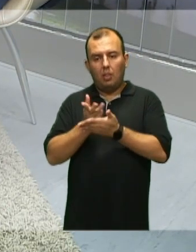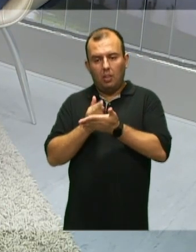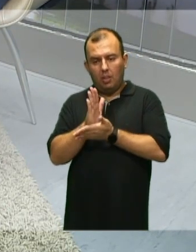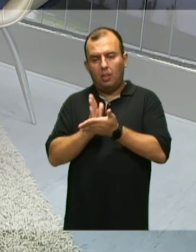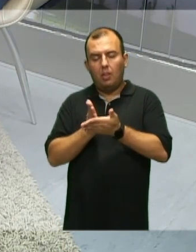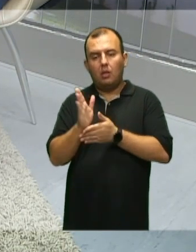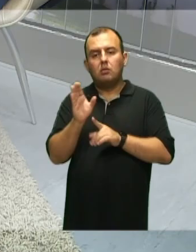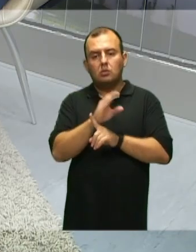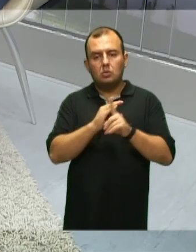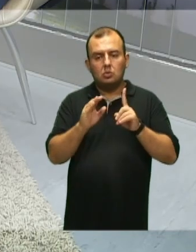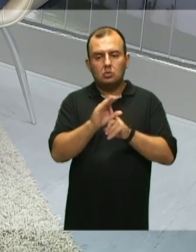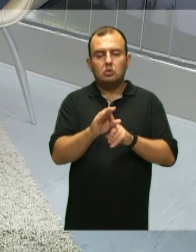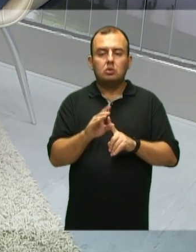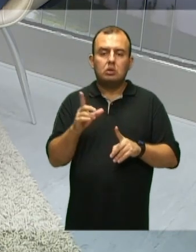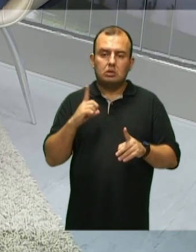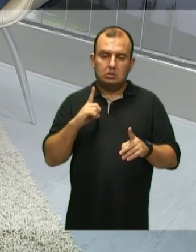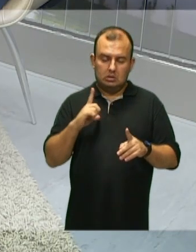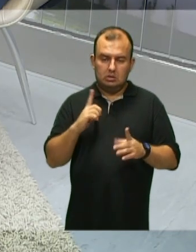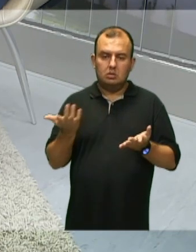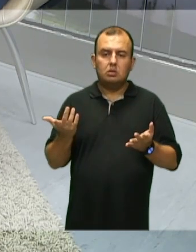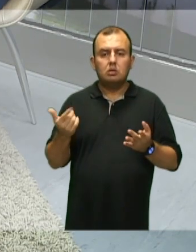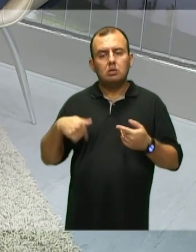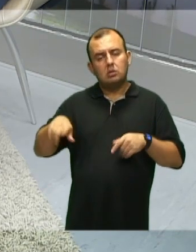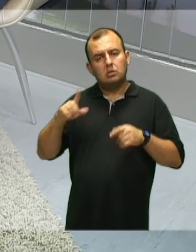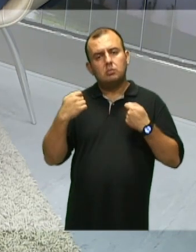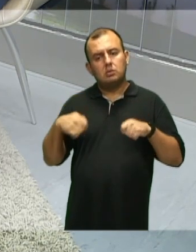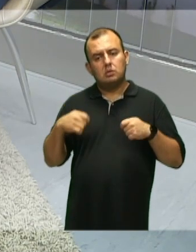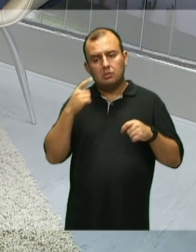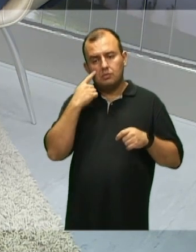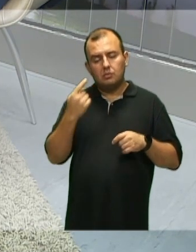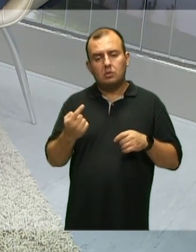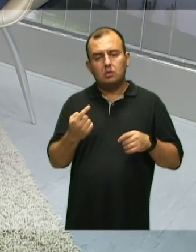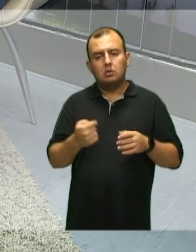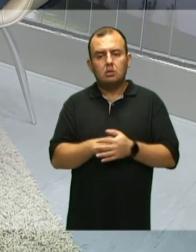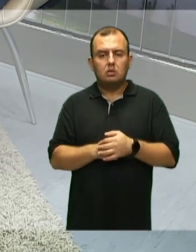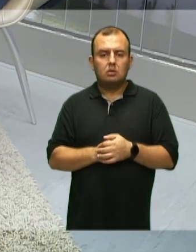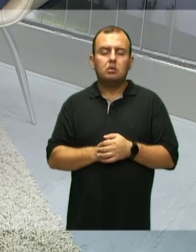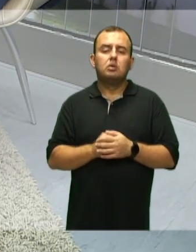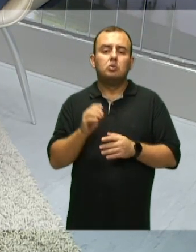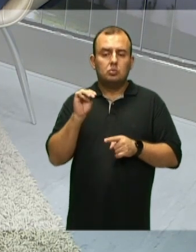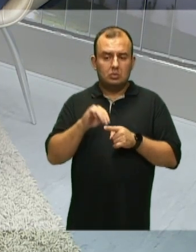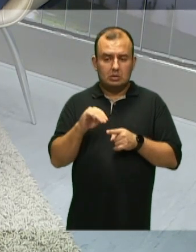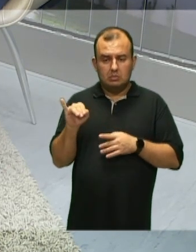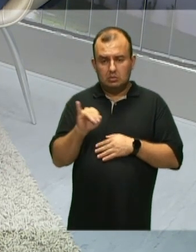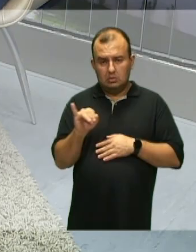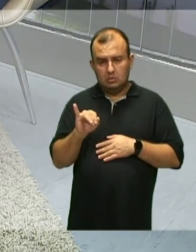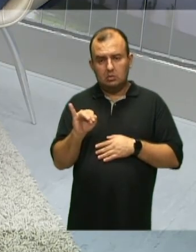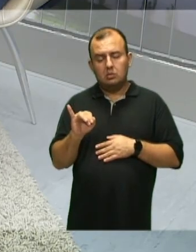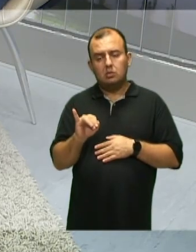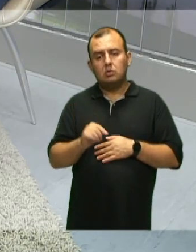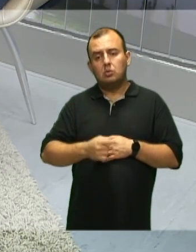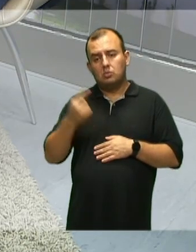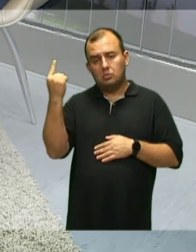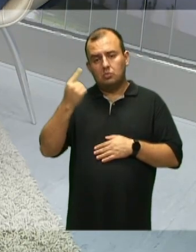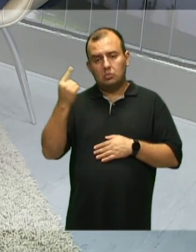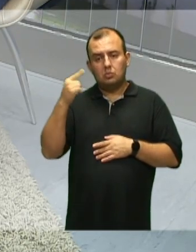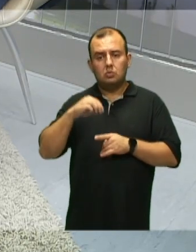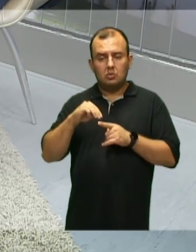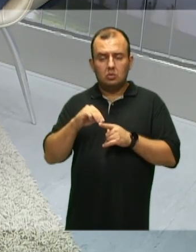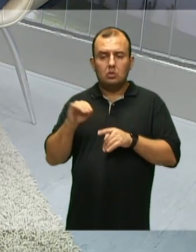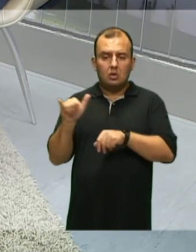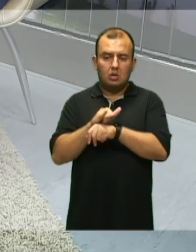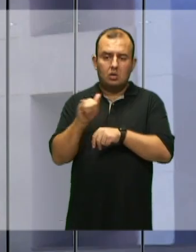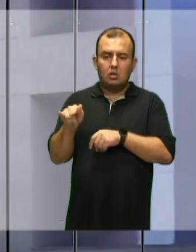para aquela comunidade que mora naquele bairro Então é isso que a gente tem que se atentar também aqui pro município e com certeza tem que ser um dos primeiros municípios aí em fazer